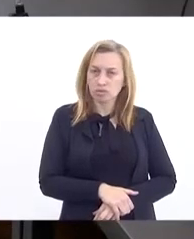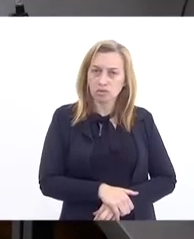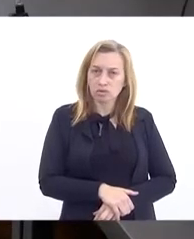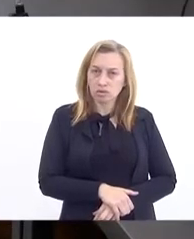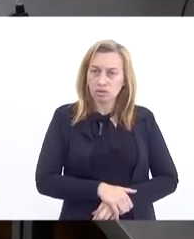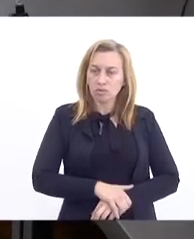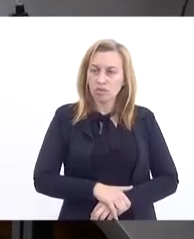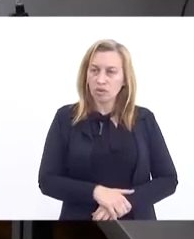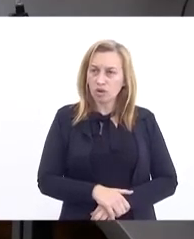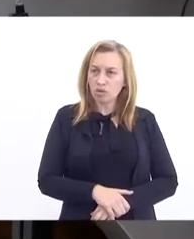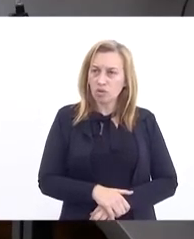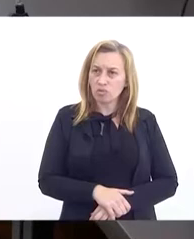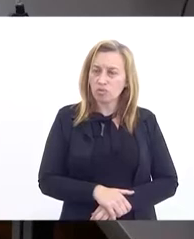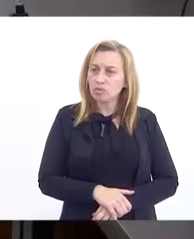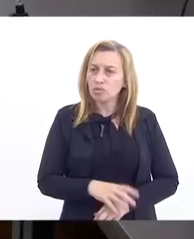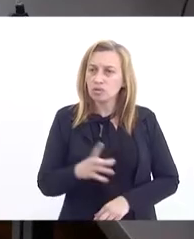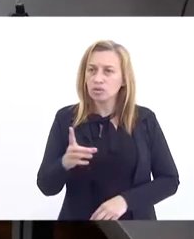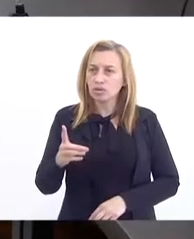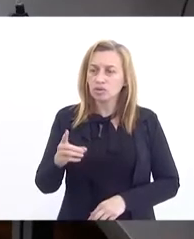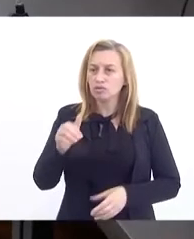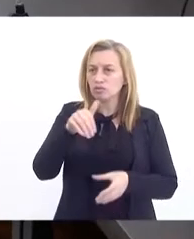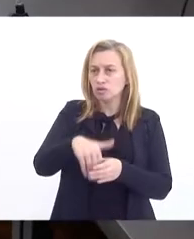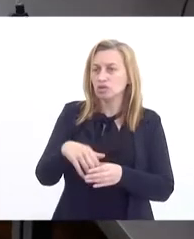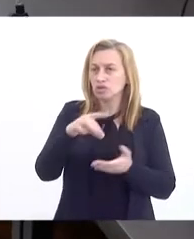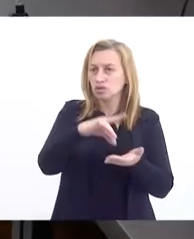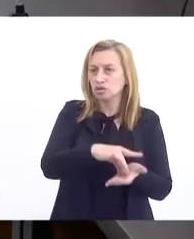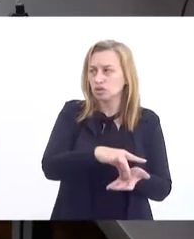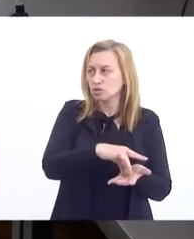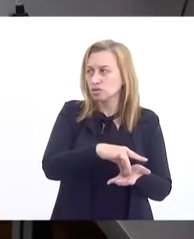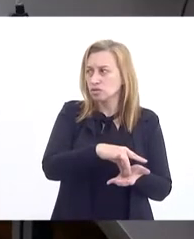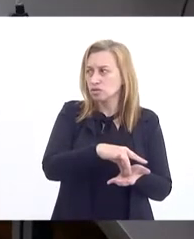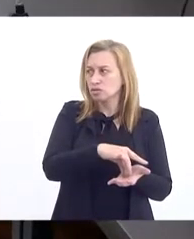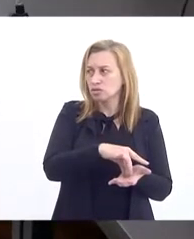constitucionalidade, o voto original. Em discussão.